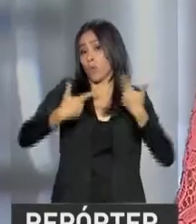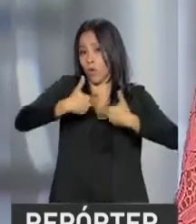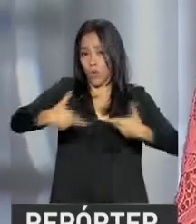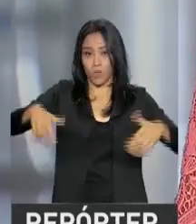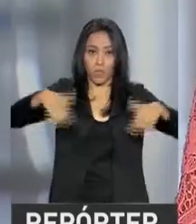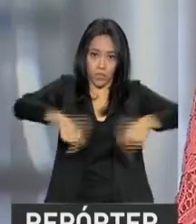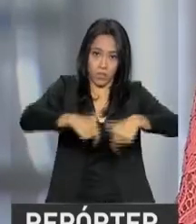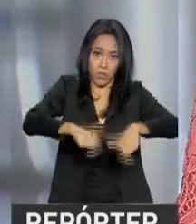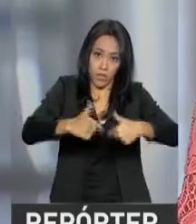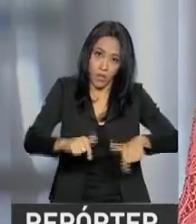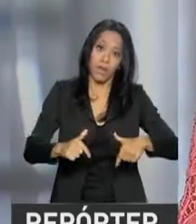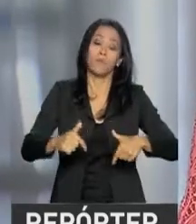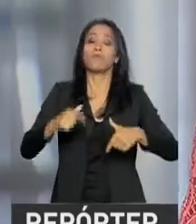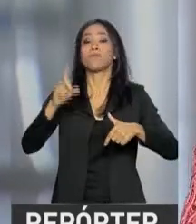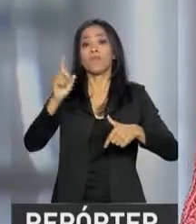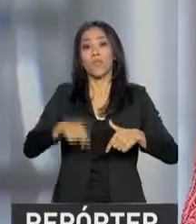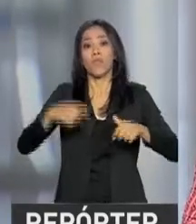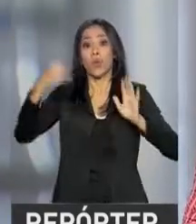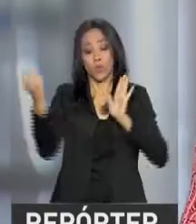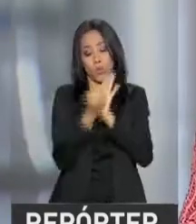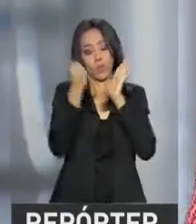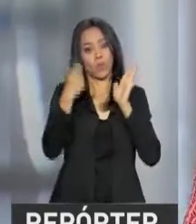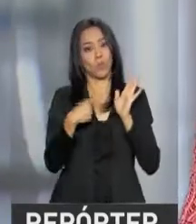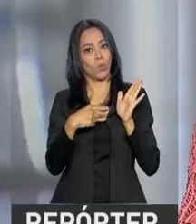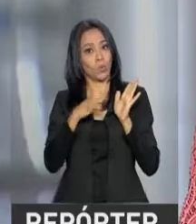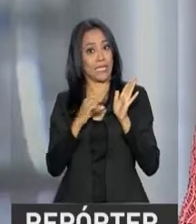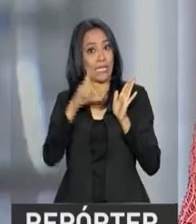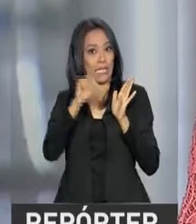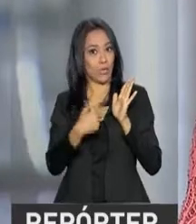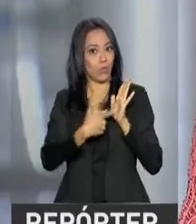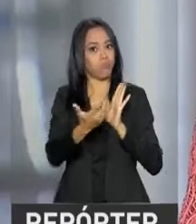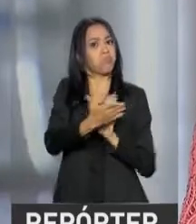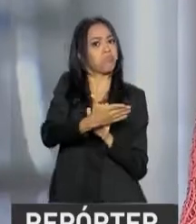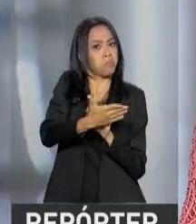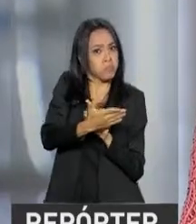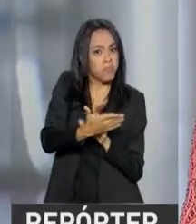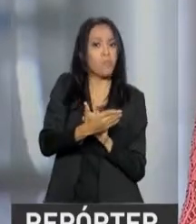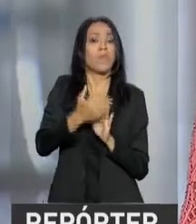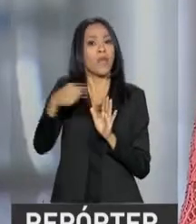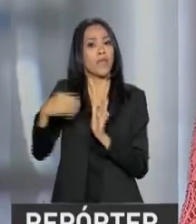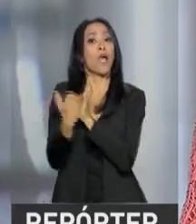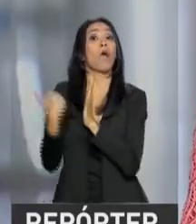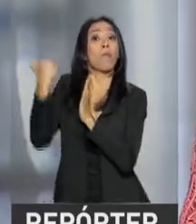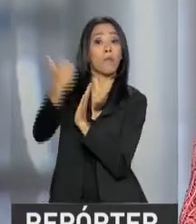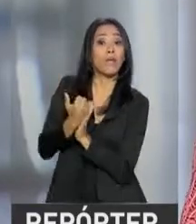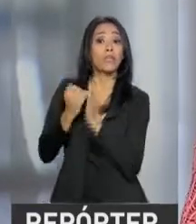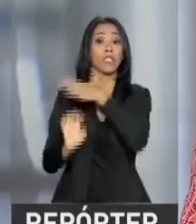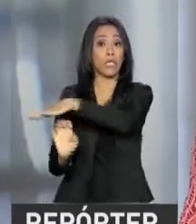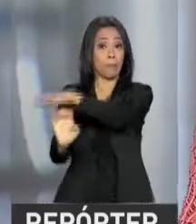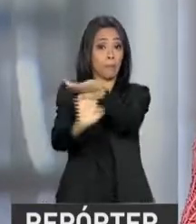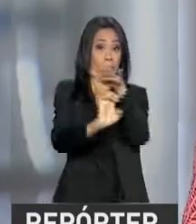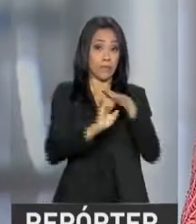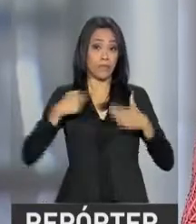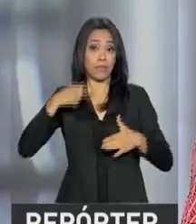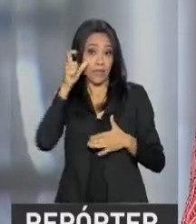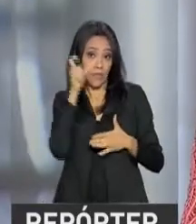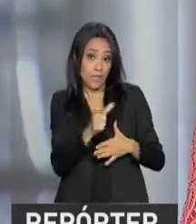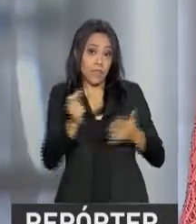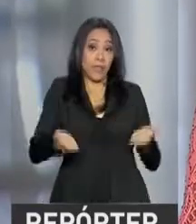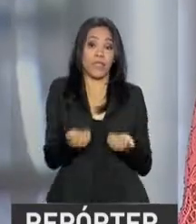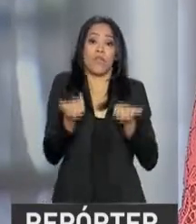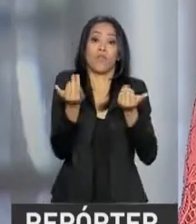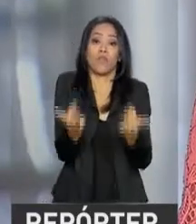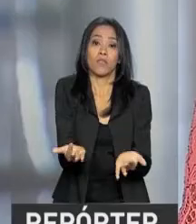com o reconhecimento trazido pelo selo resgata a expectativa é que aumente o número de empresas interessadas em oferecer